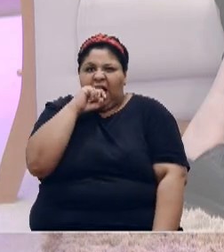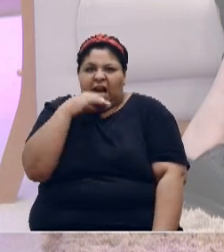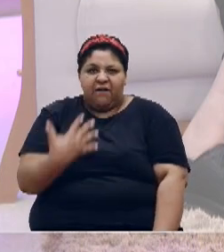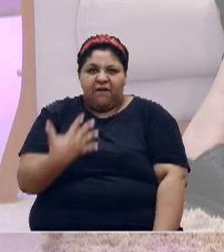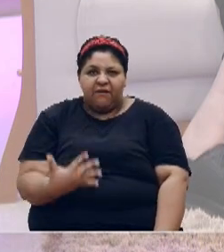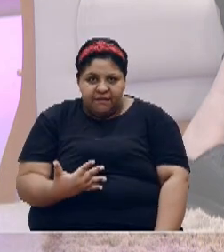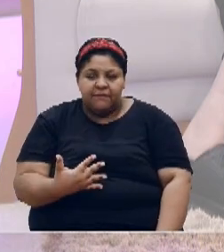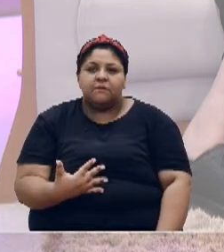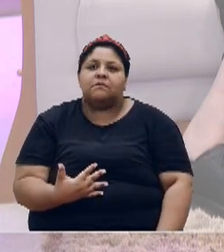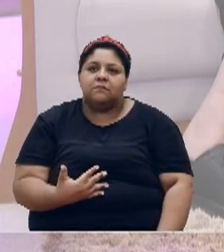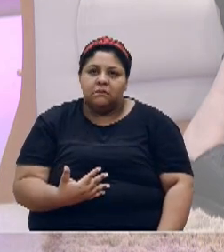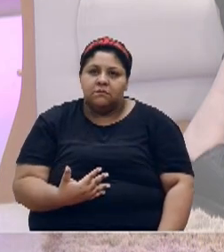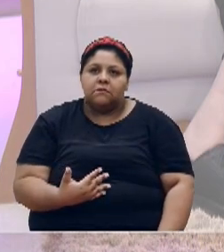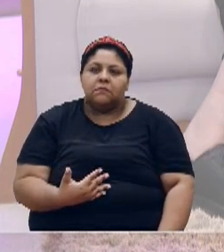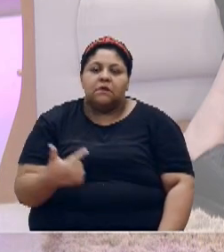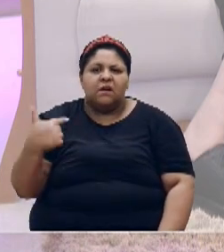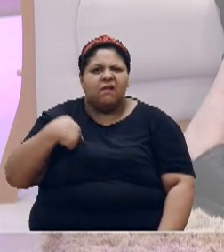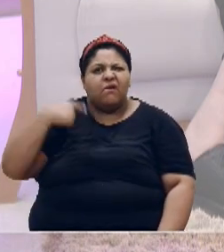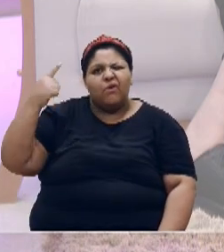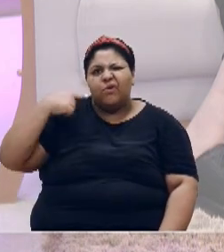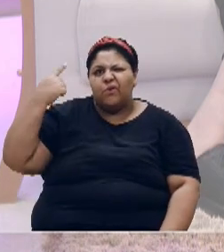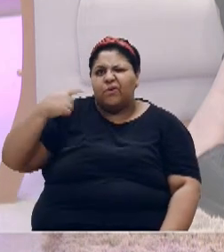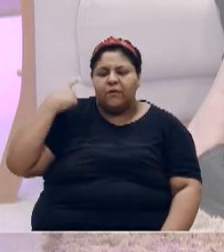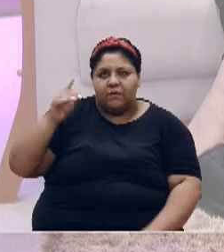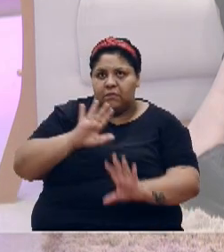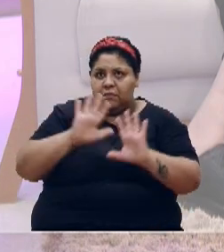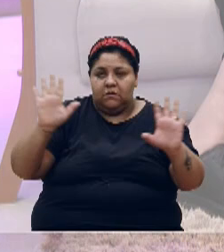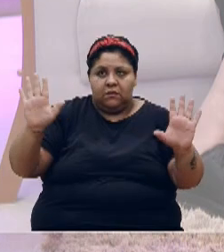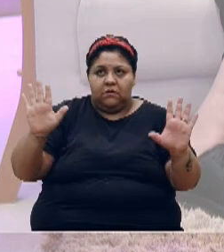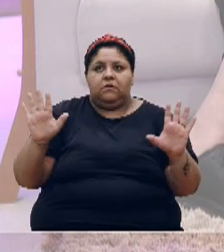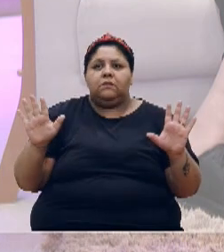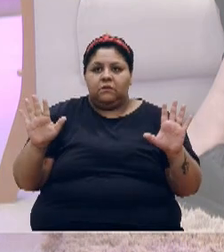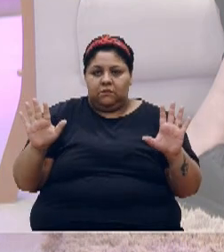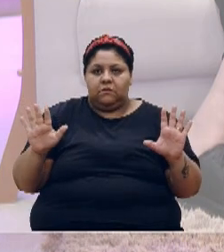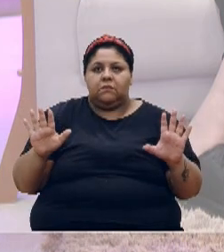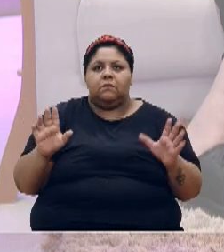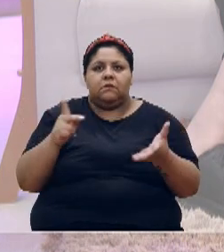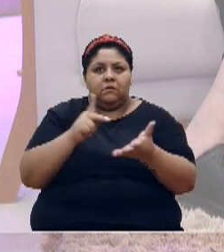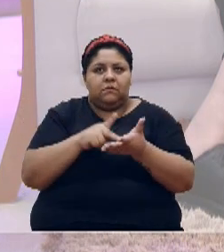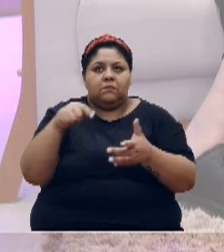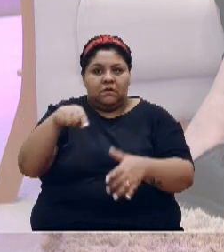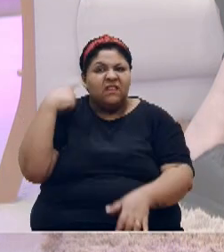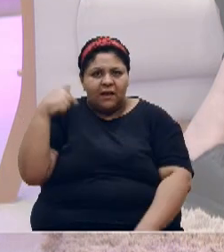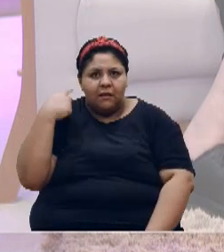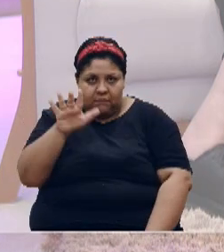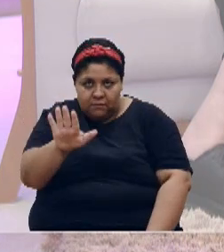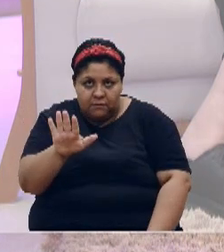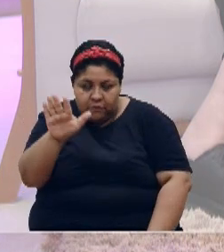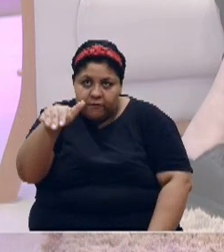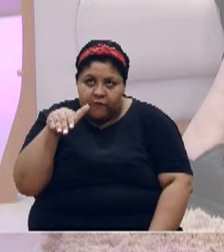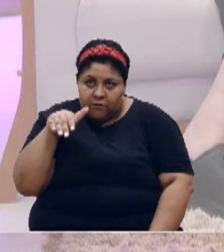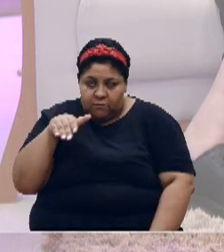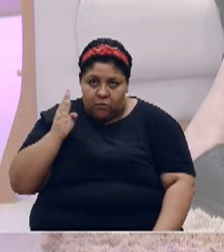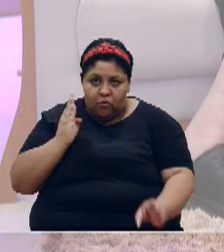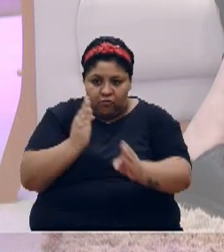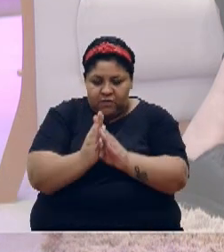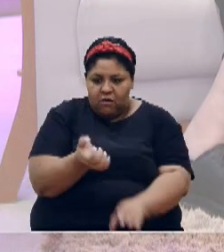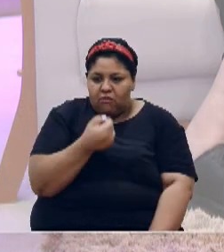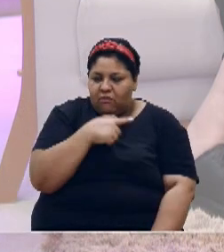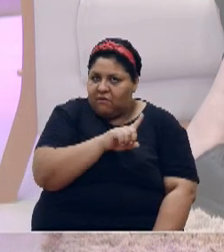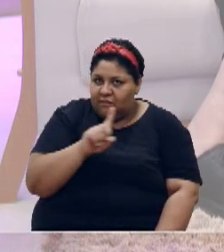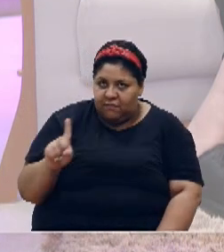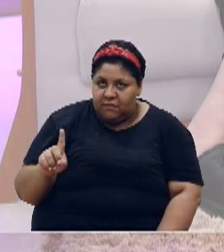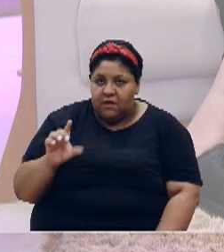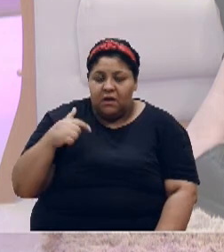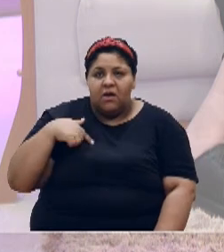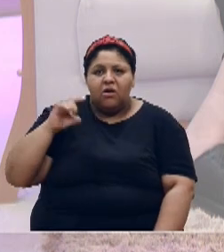Não dá, tô maluca, tô louqueando, tô pirando. Realmente a pessoa vai dizer, tá pirando, vamos buscar um remedinho pra ti. Não, eu só